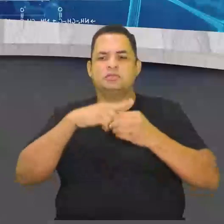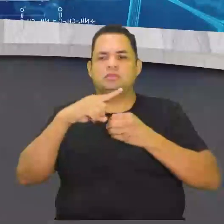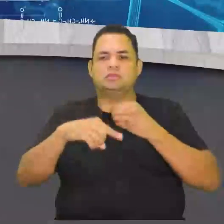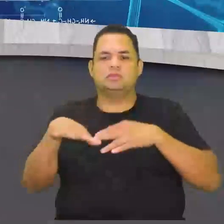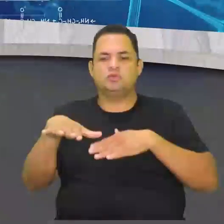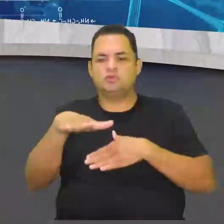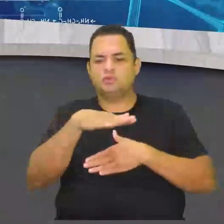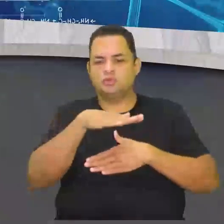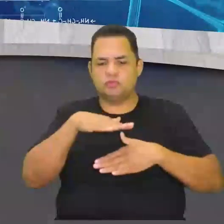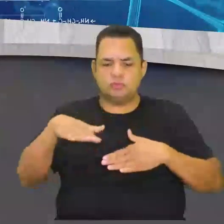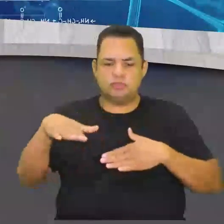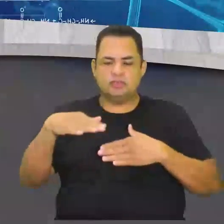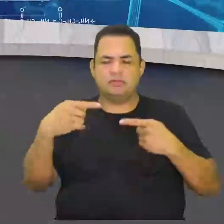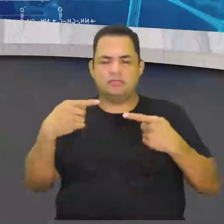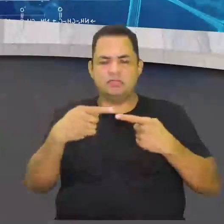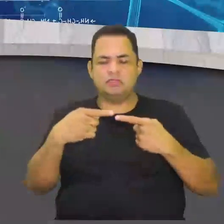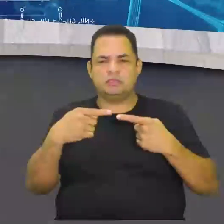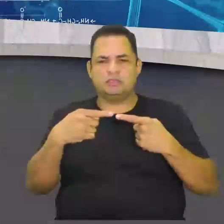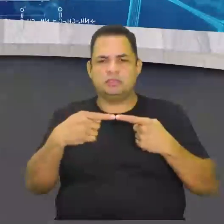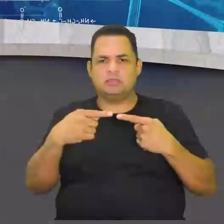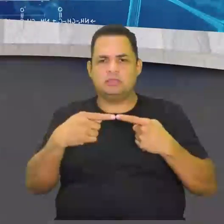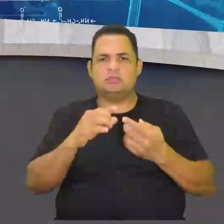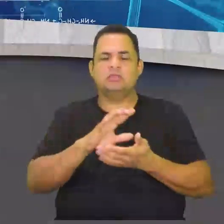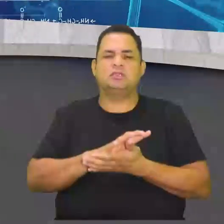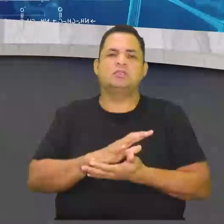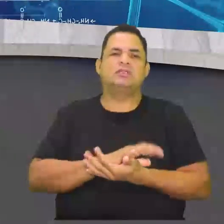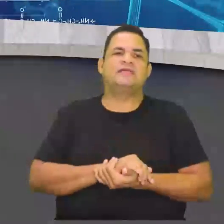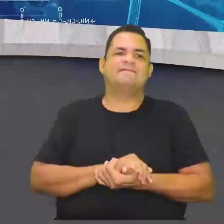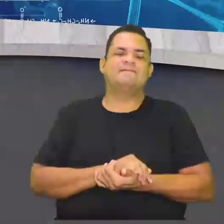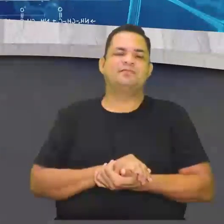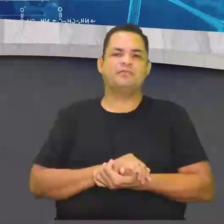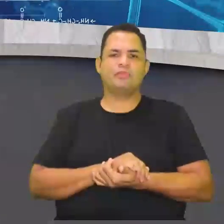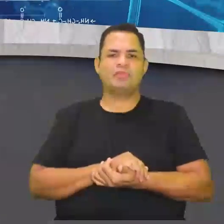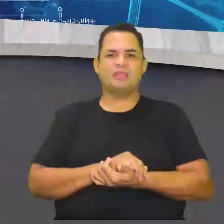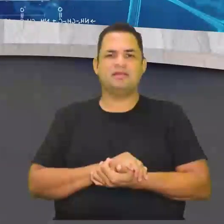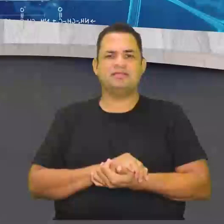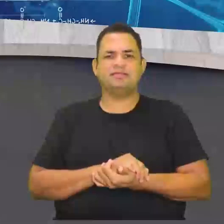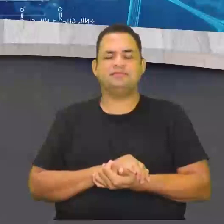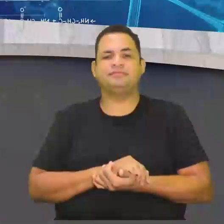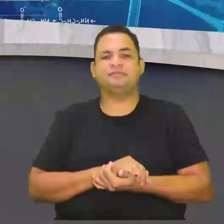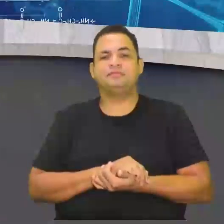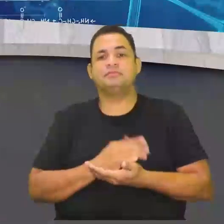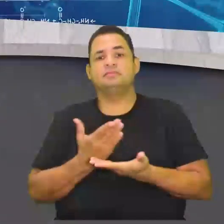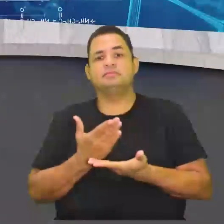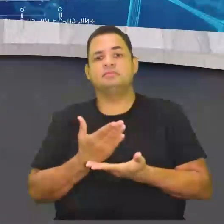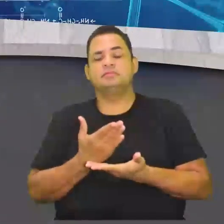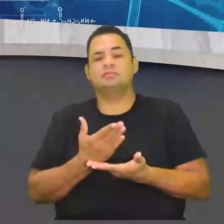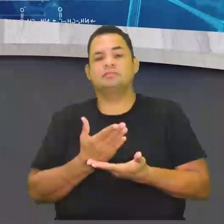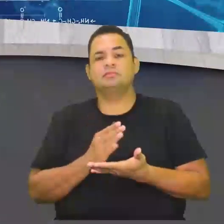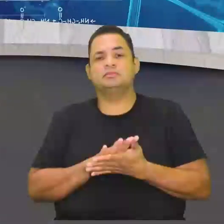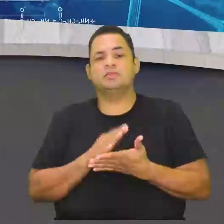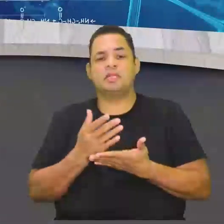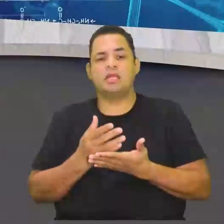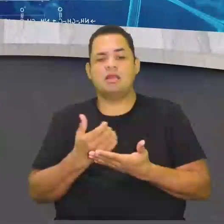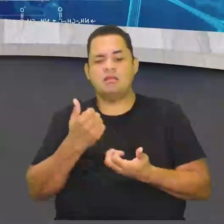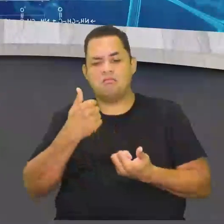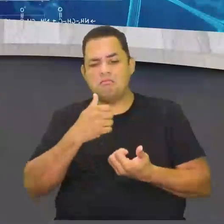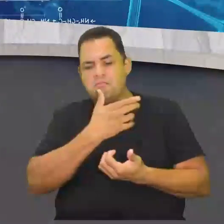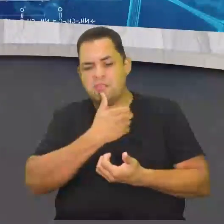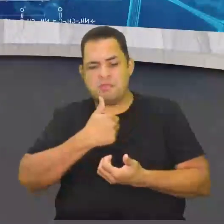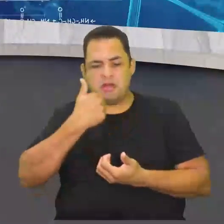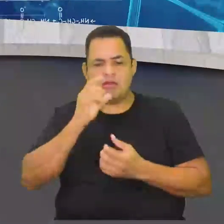Uma reação ela vai ocorrer com maior eficiência se eu tiver uma maior superfície de contato e a gente vai dando